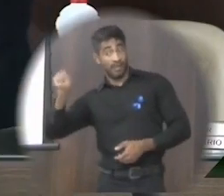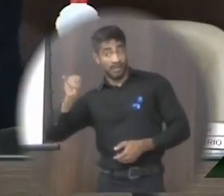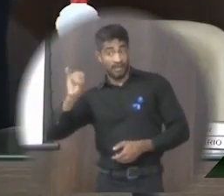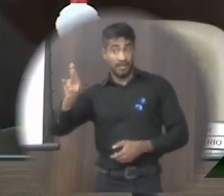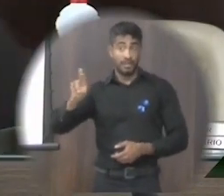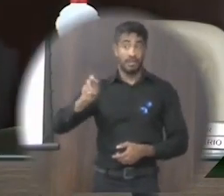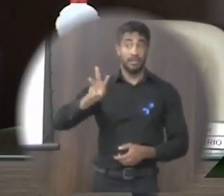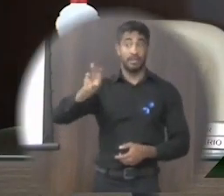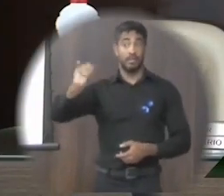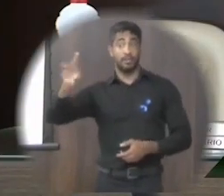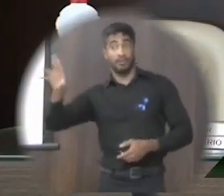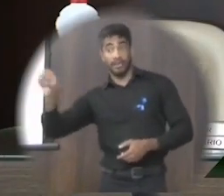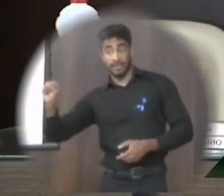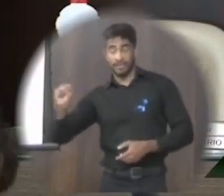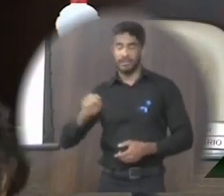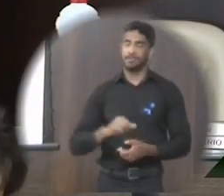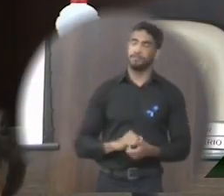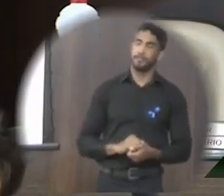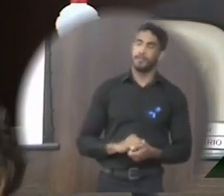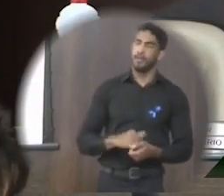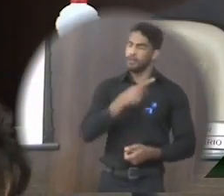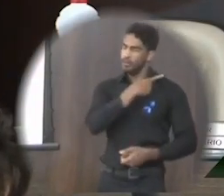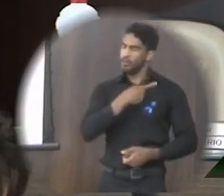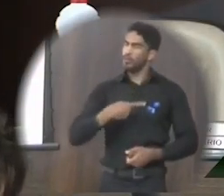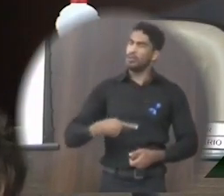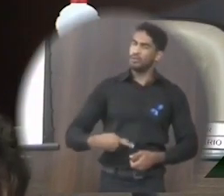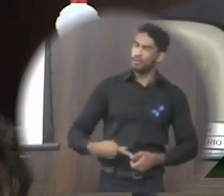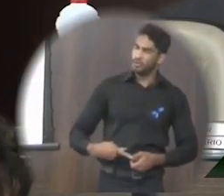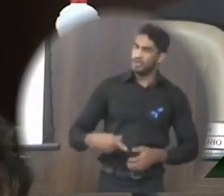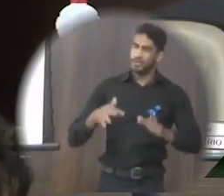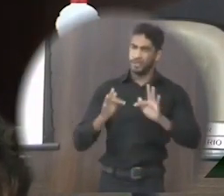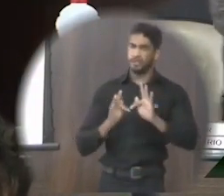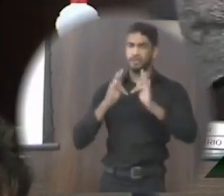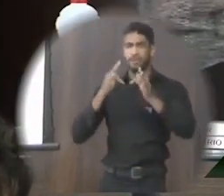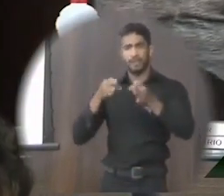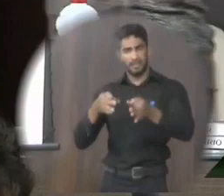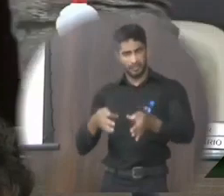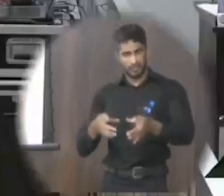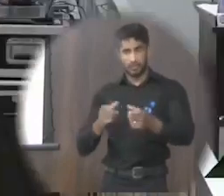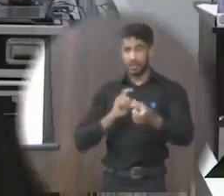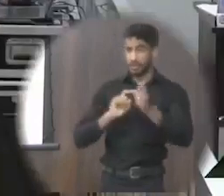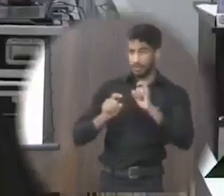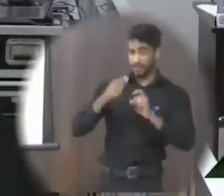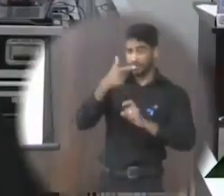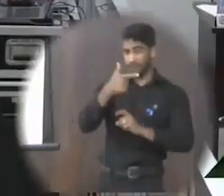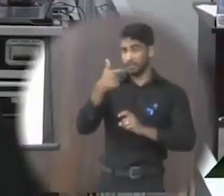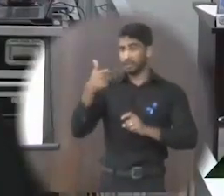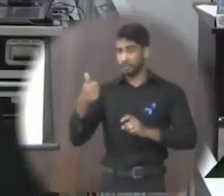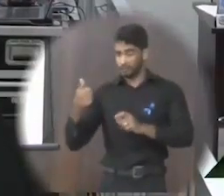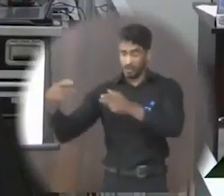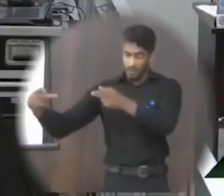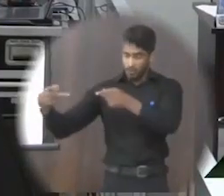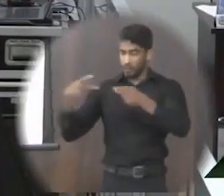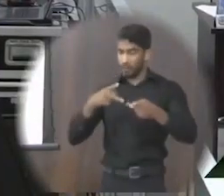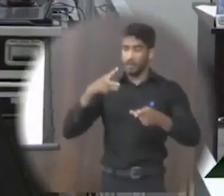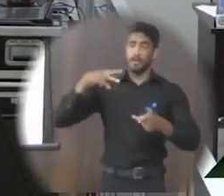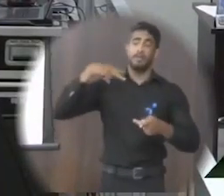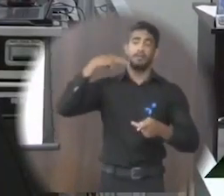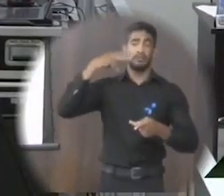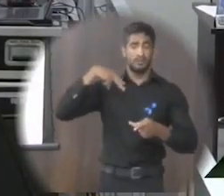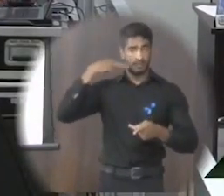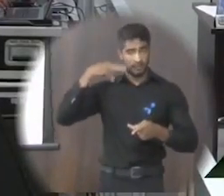Willis Carlos Lopes. O senhor presidente encerrou a reunião às 21 horas, convocando os vereadores para a